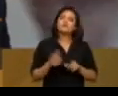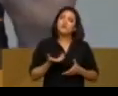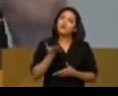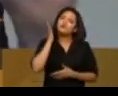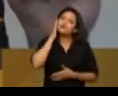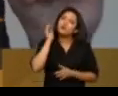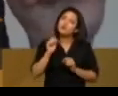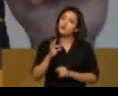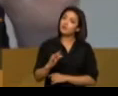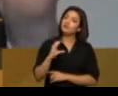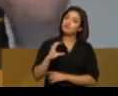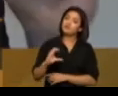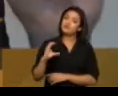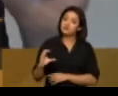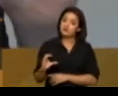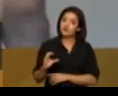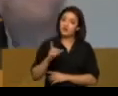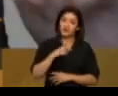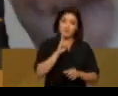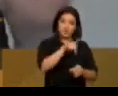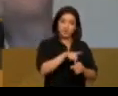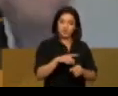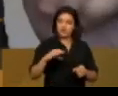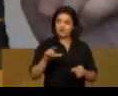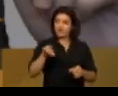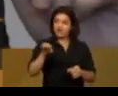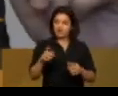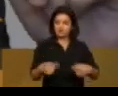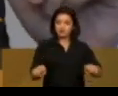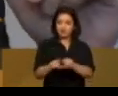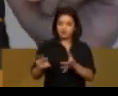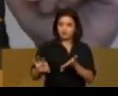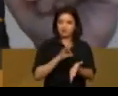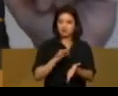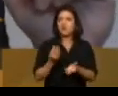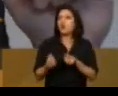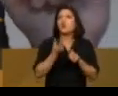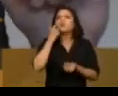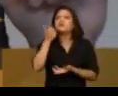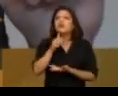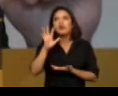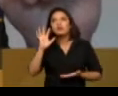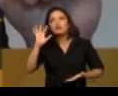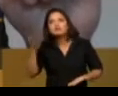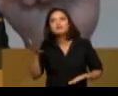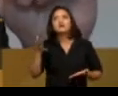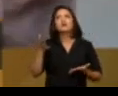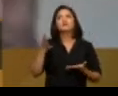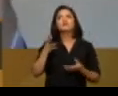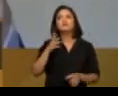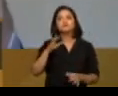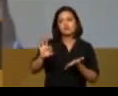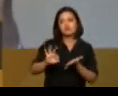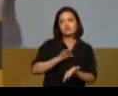sobre o TCC firmado entre a Petrobras e o CAD. Como avalia a decisão da Petrobras em assinar esse